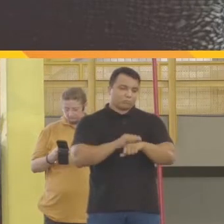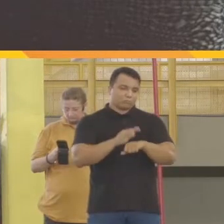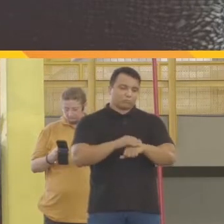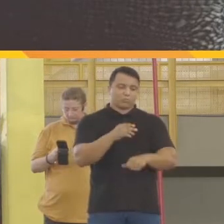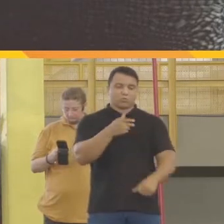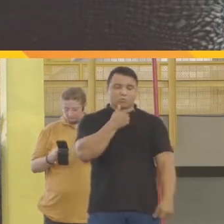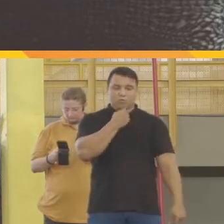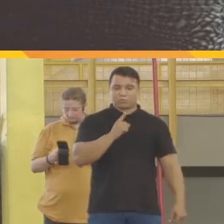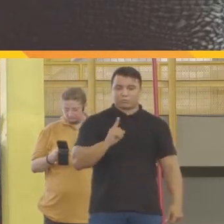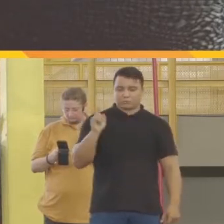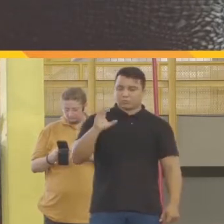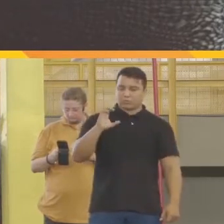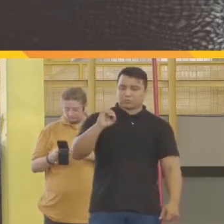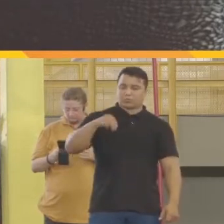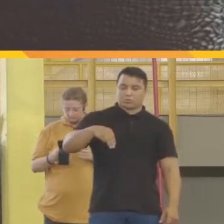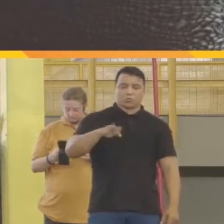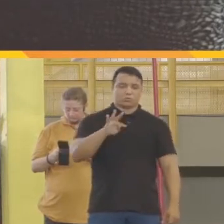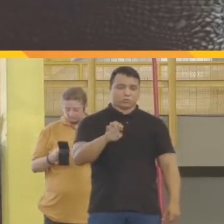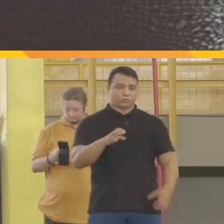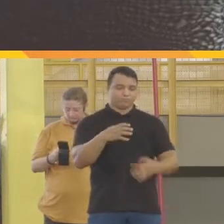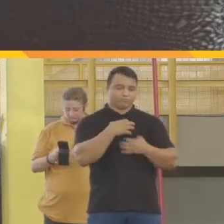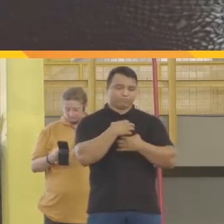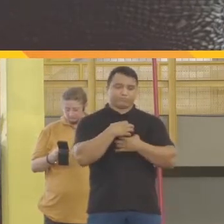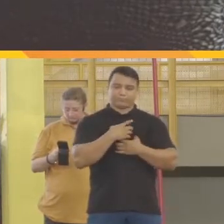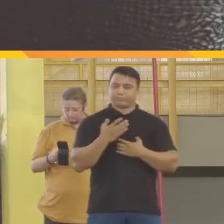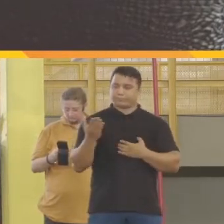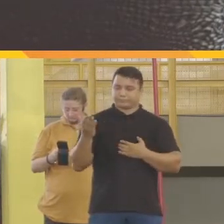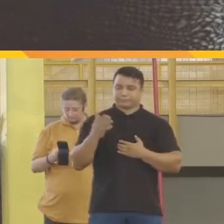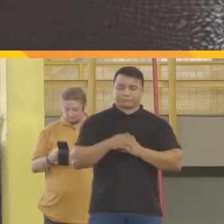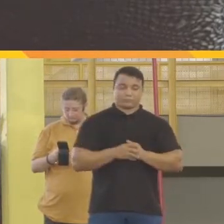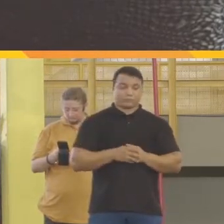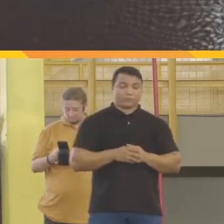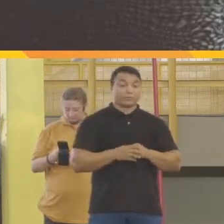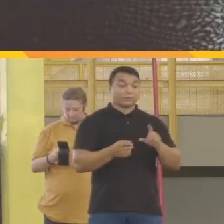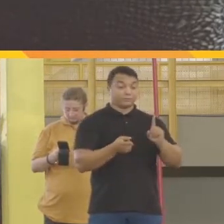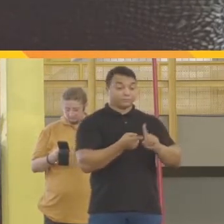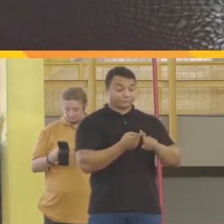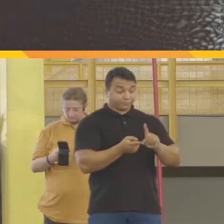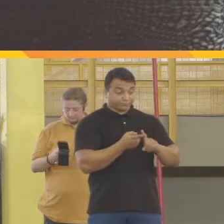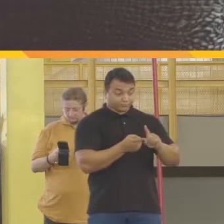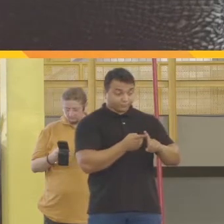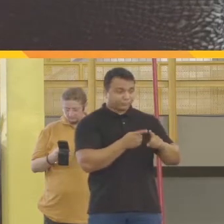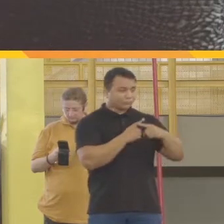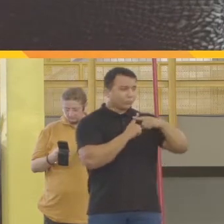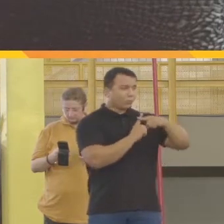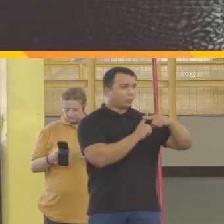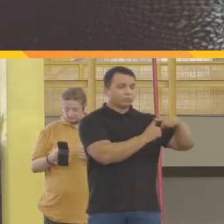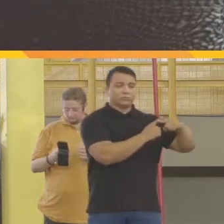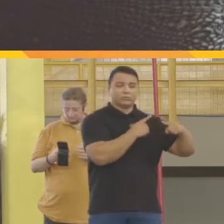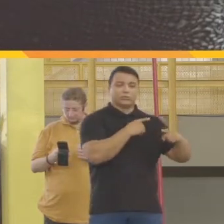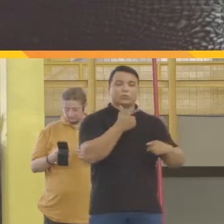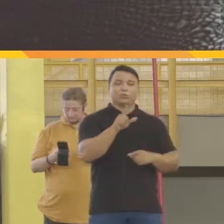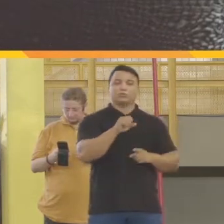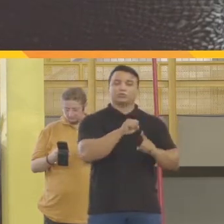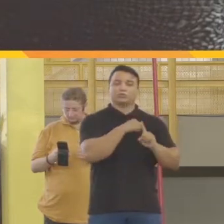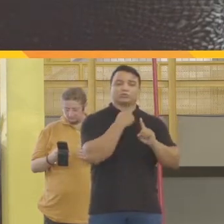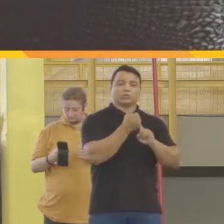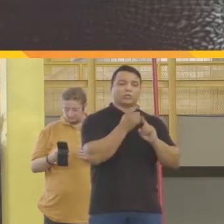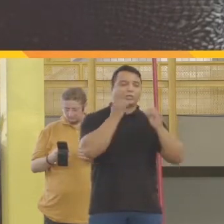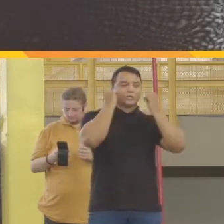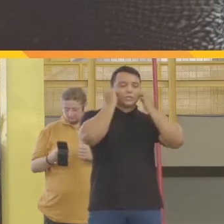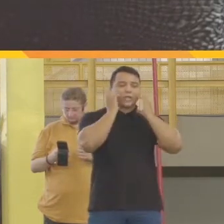positivista, inspirada em Auguste Comte. E além do positivismo, tivemos ainda o